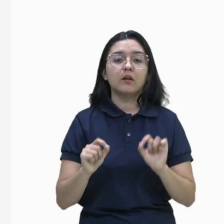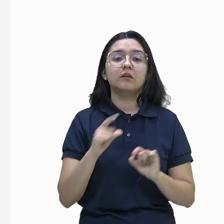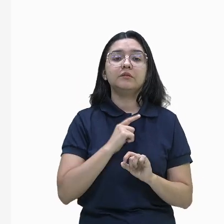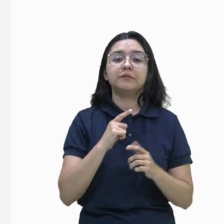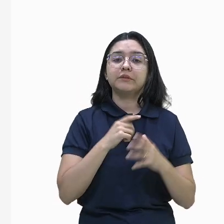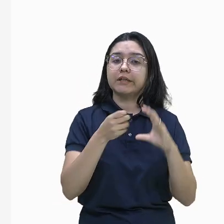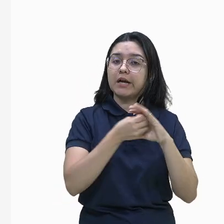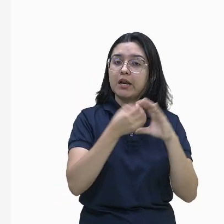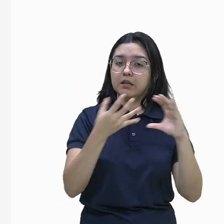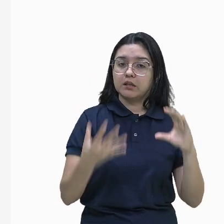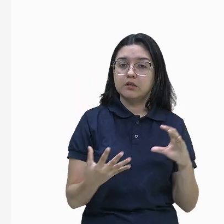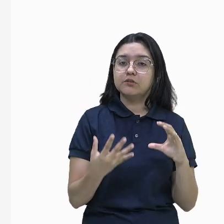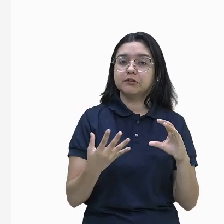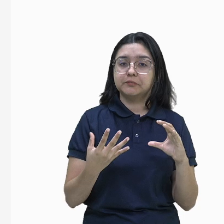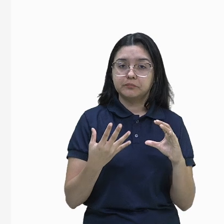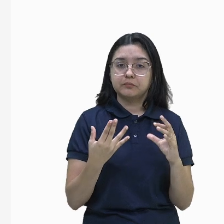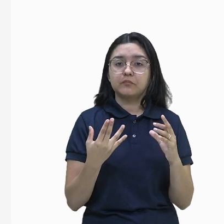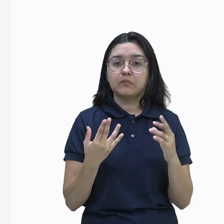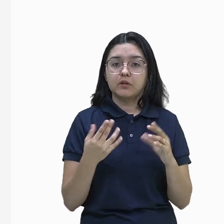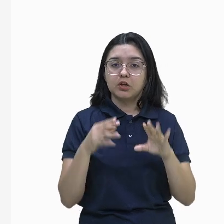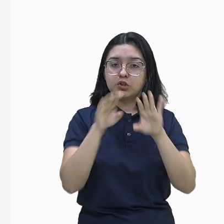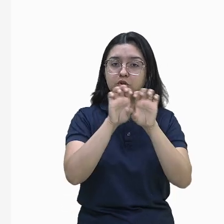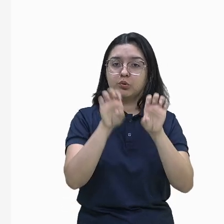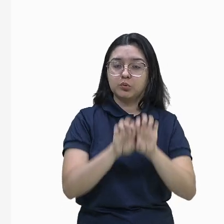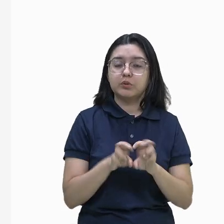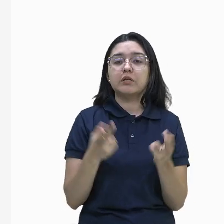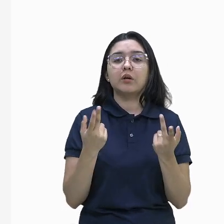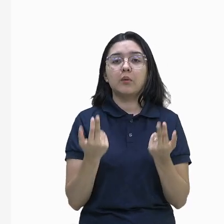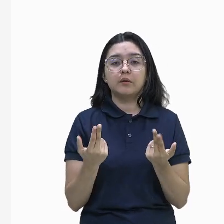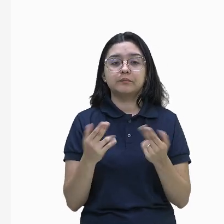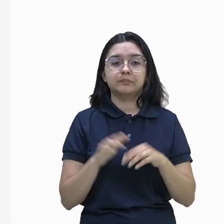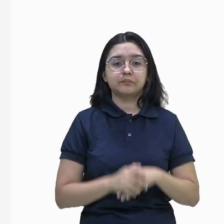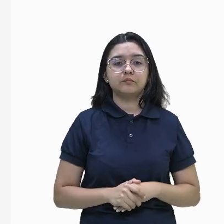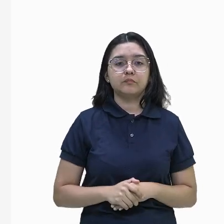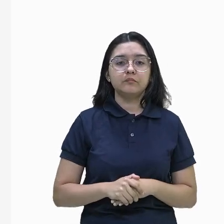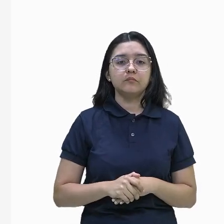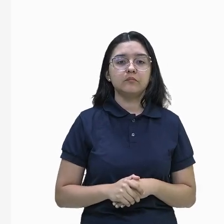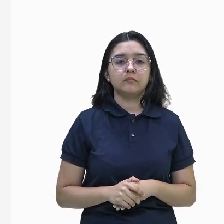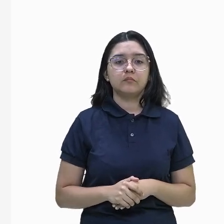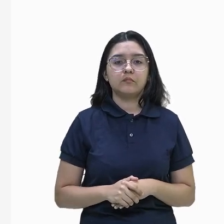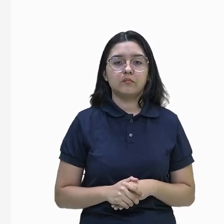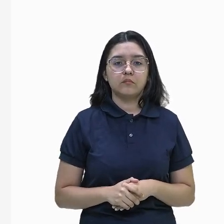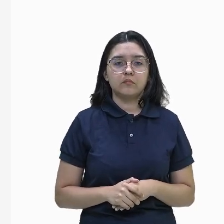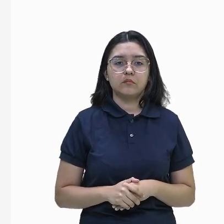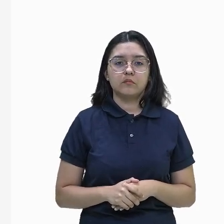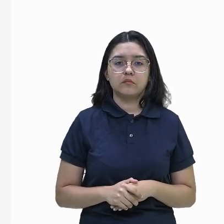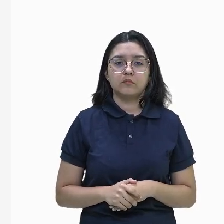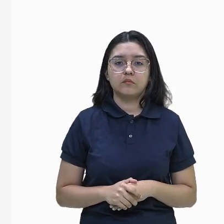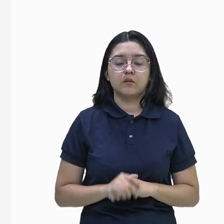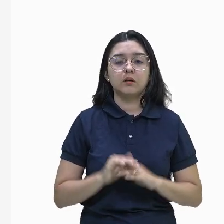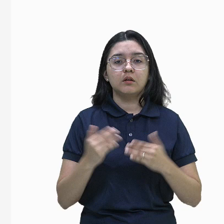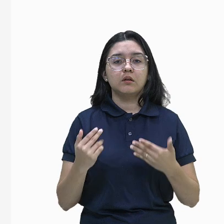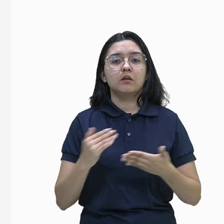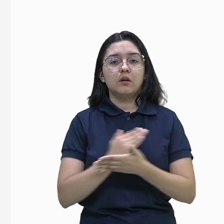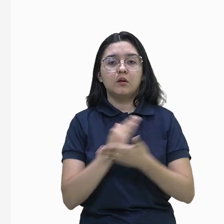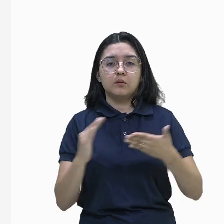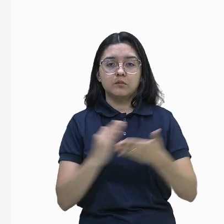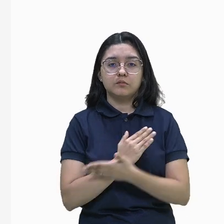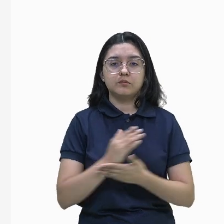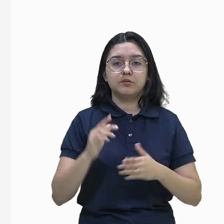as mesmas características estruturais. São alguns gêneros literários